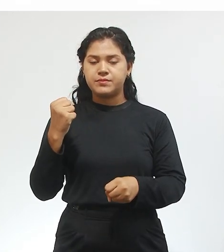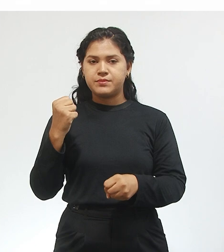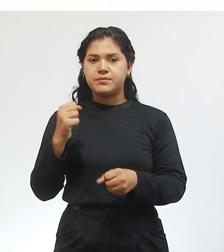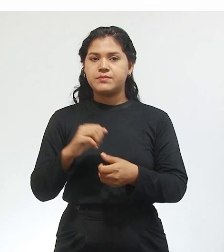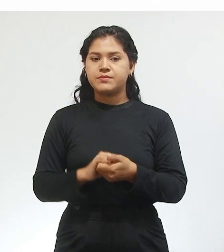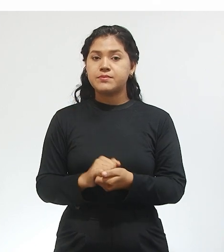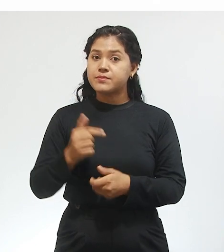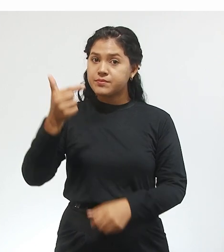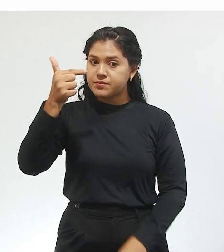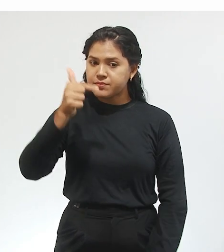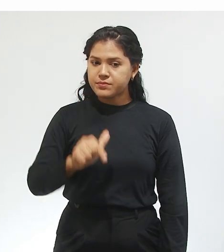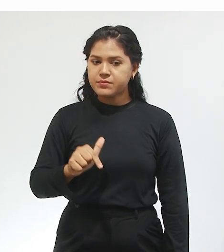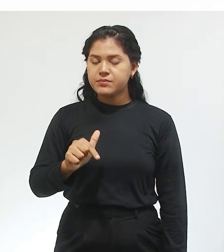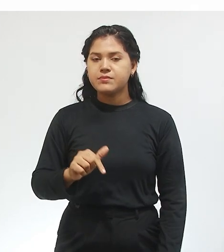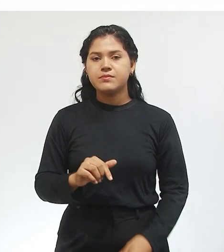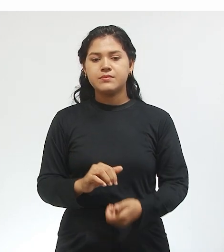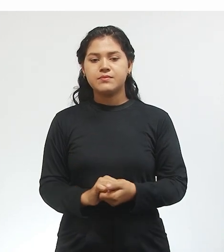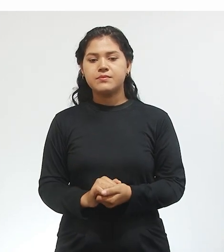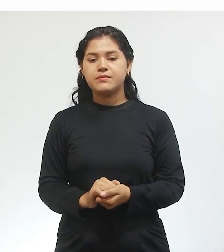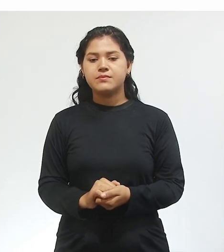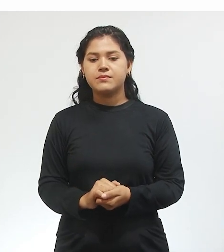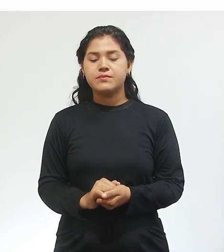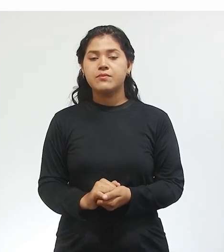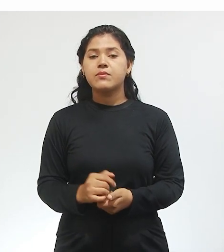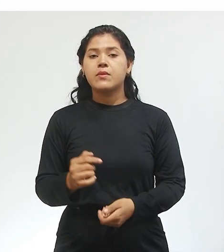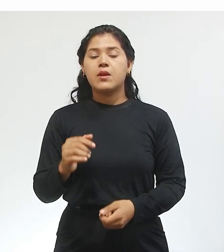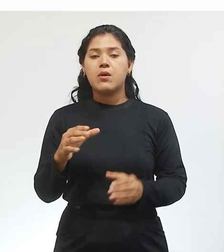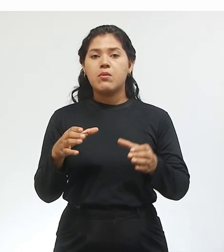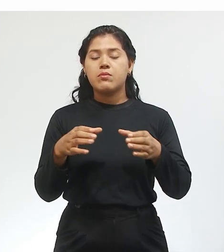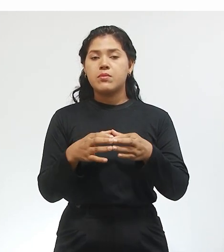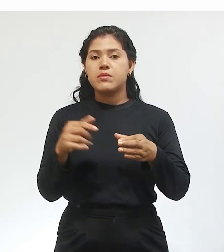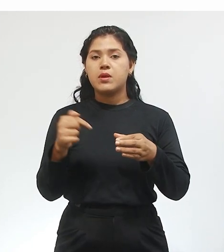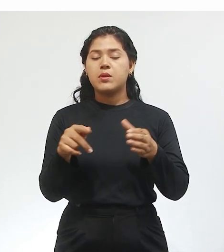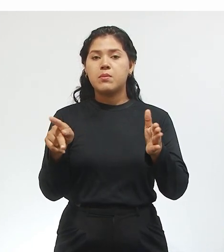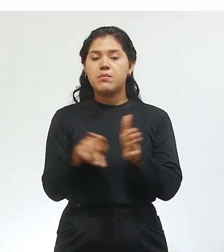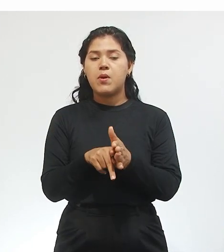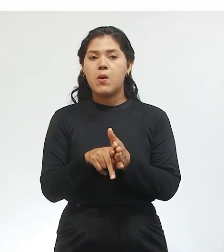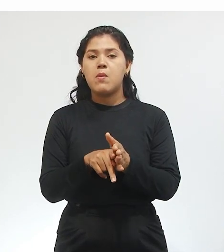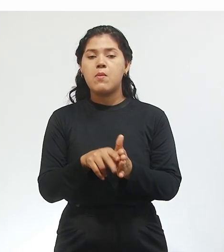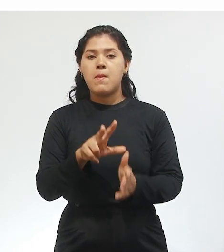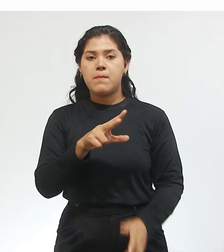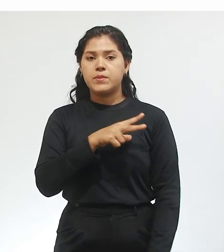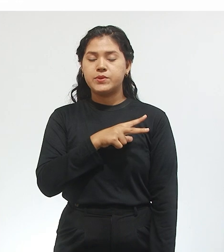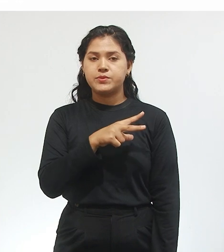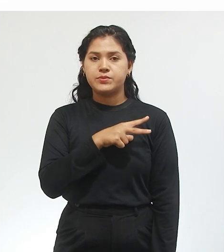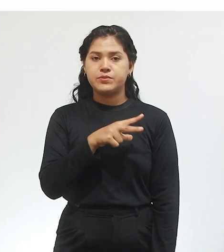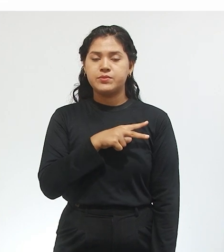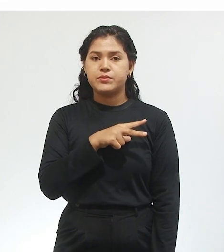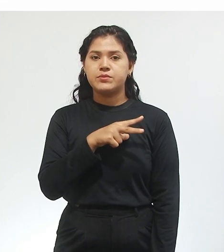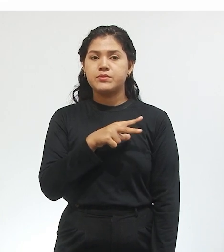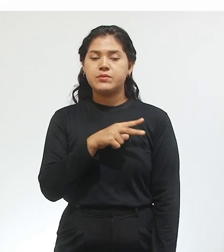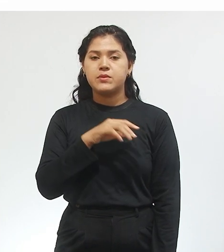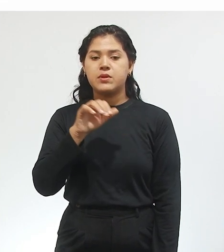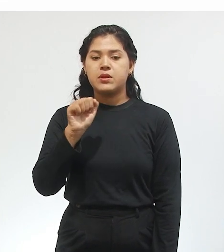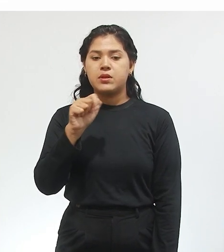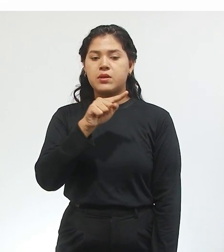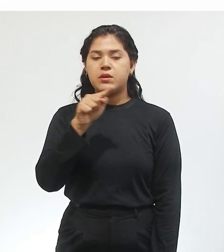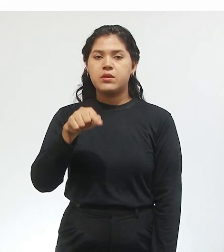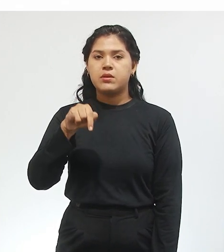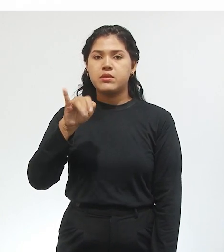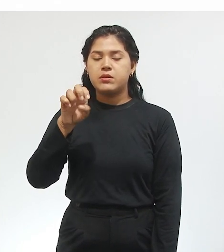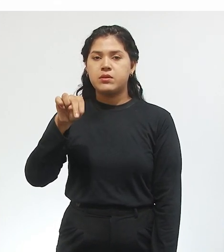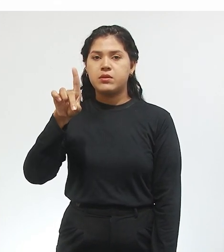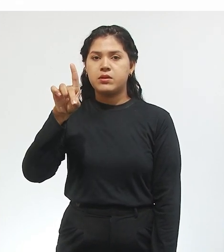Repetindo, aqui seriam os usuários internos, né, internos da Hacienda ou entidade reporta, tanto